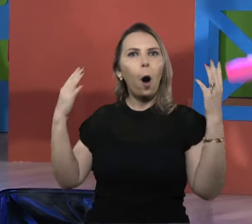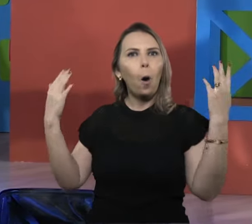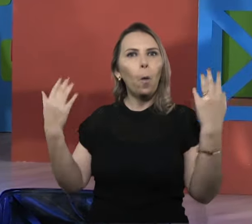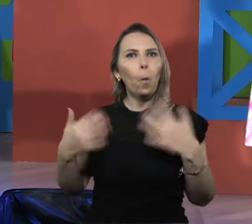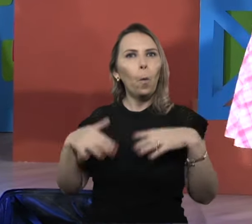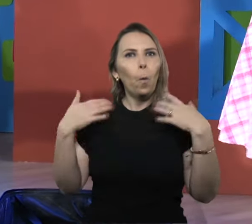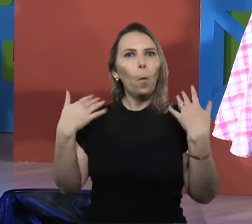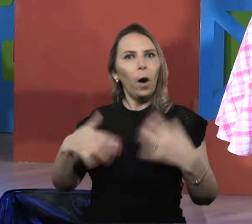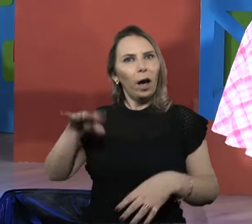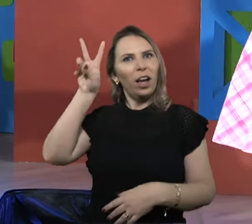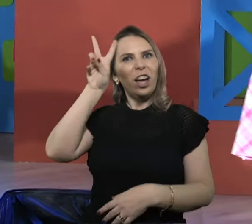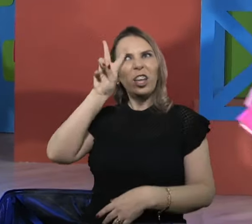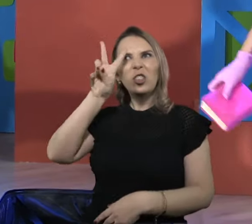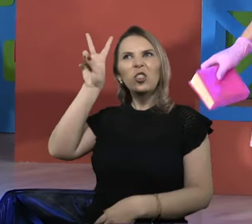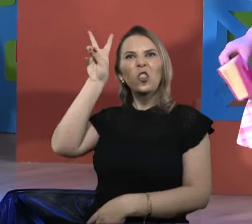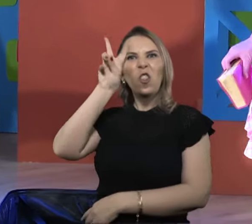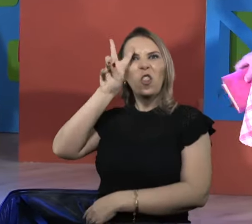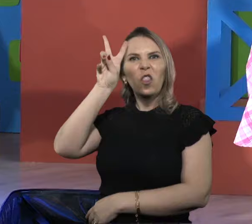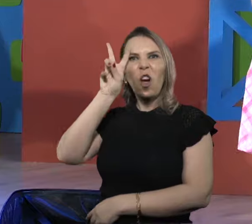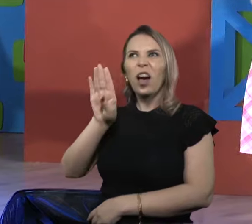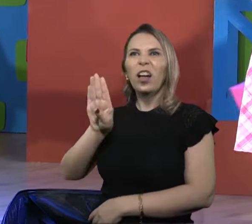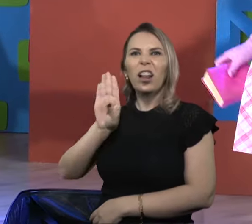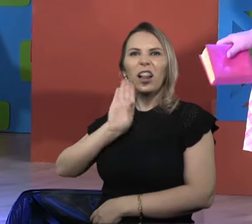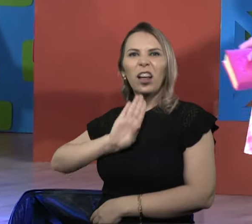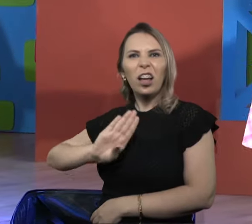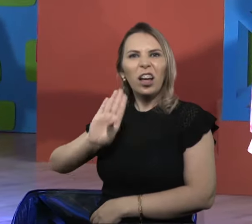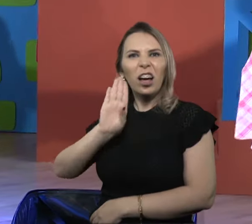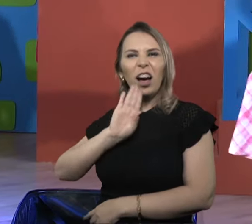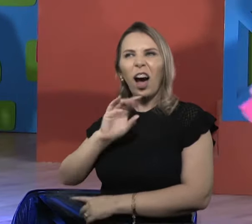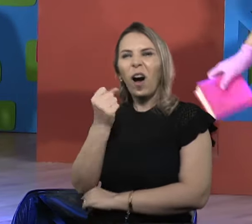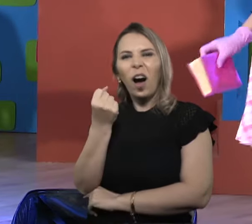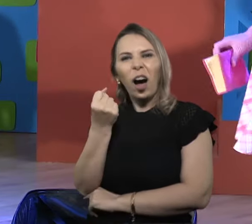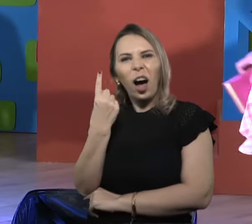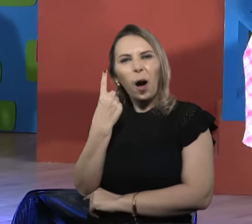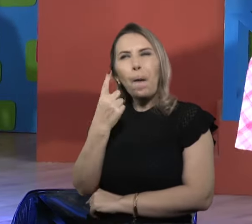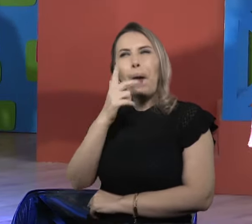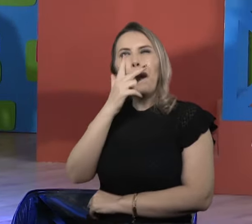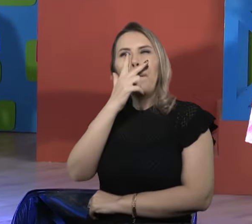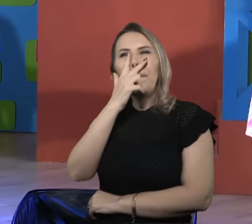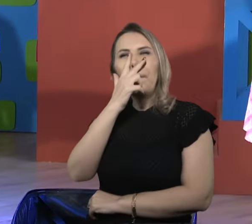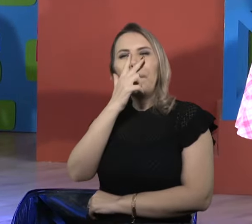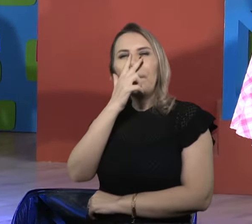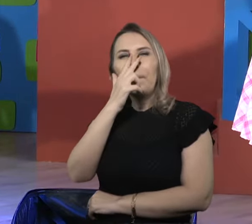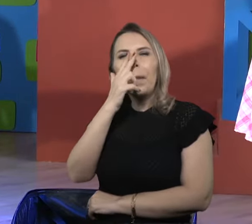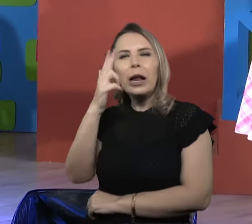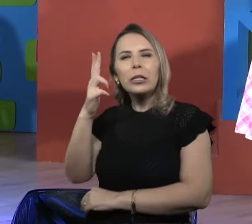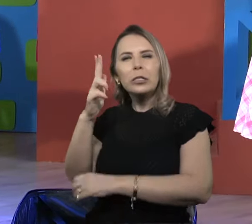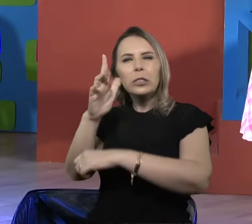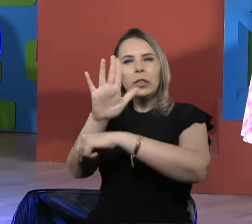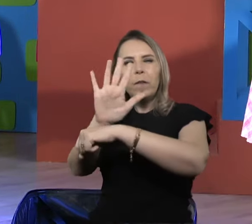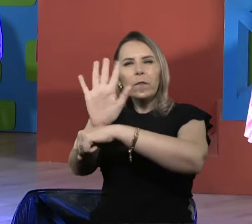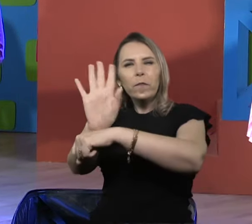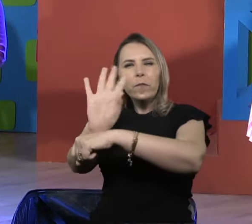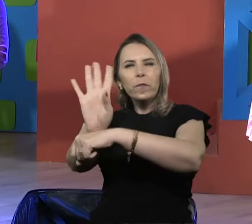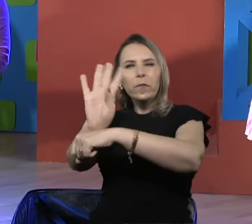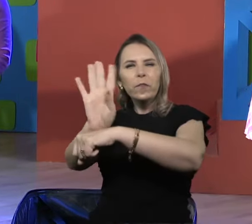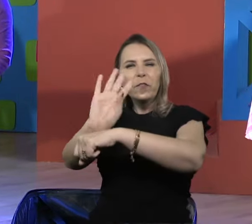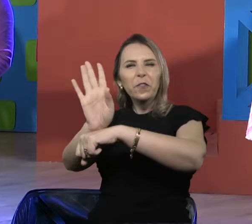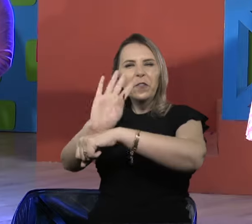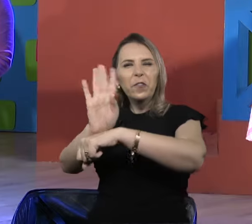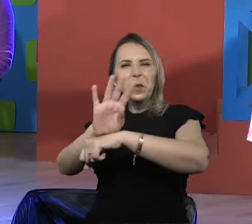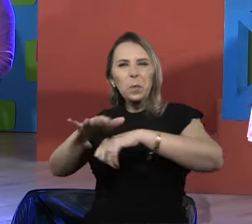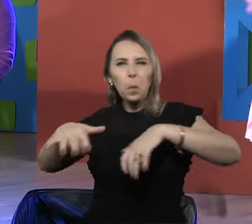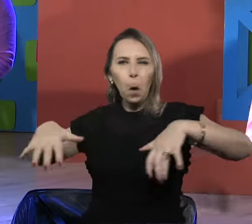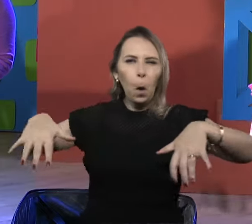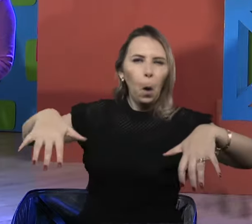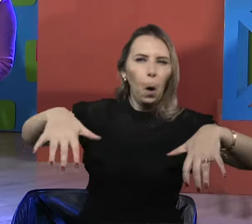Uau! Que história irada! Parece até aqueles filmes de